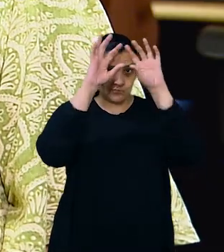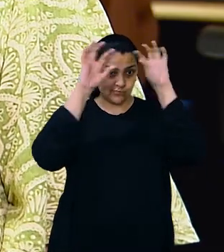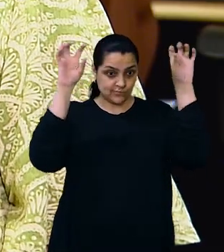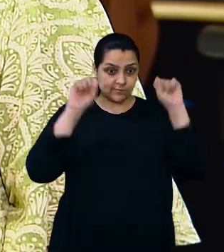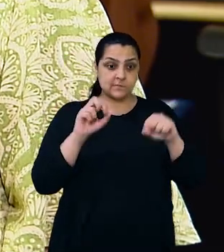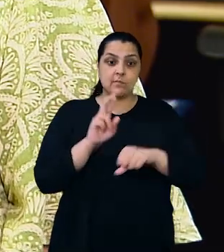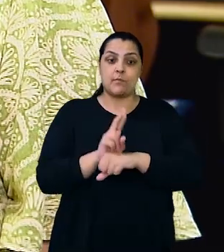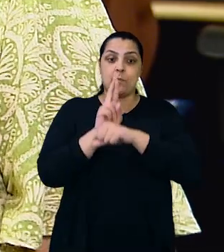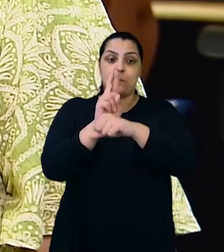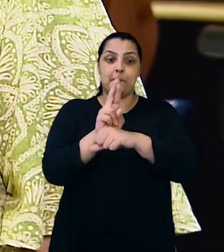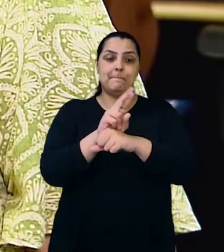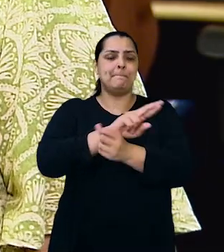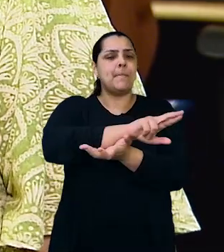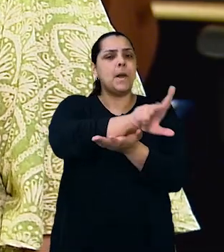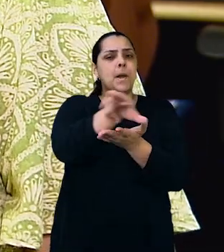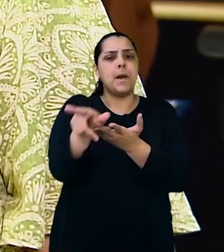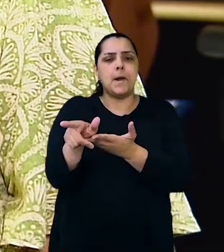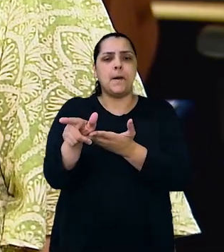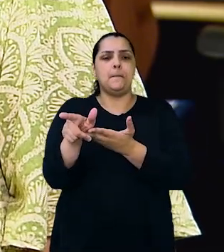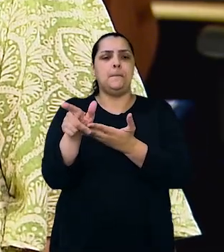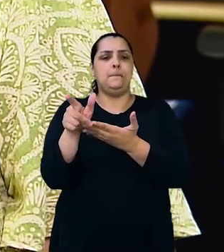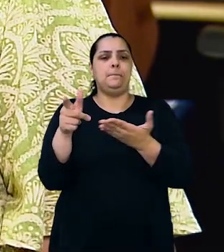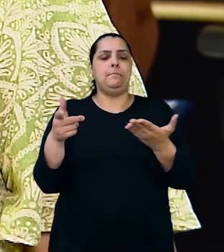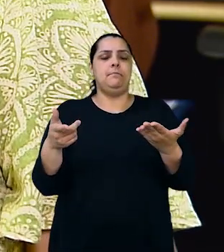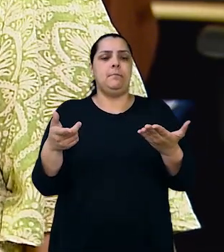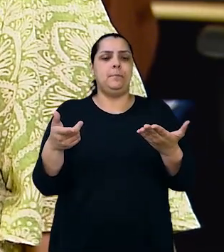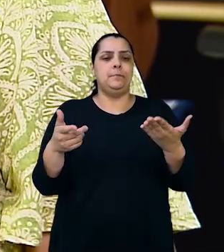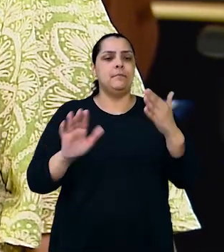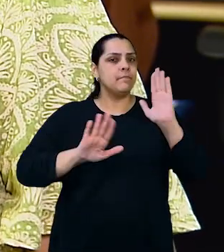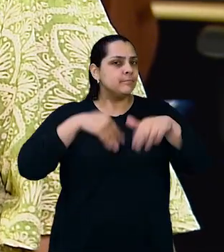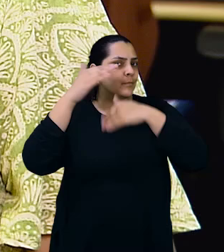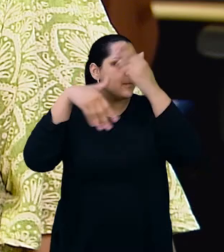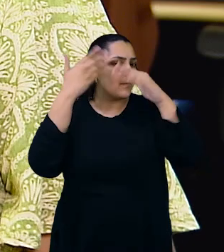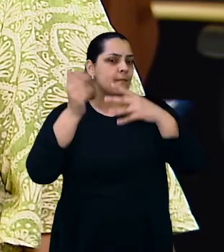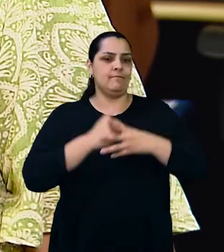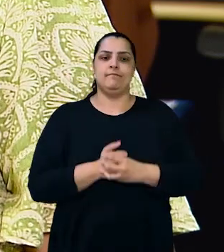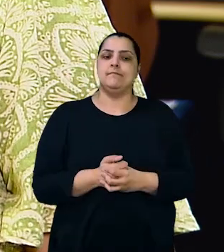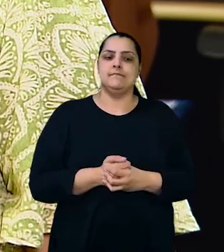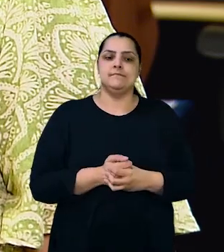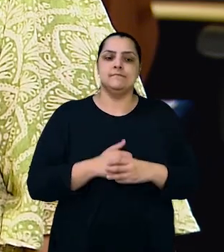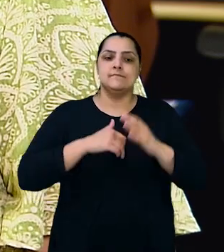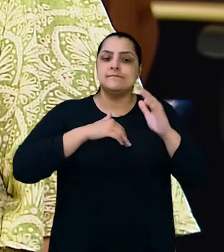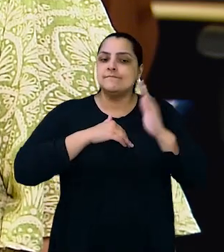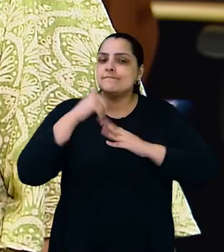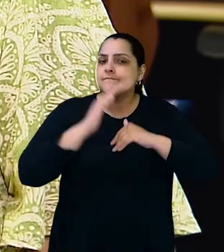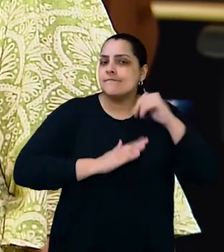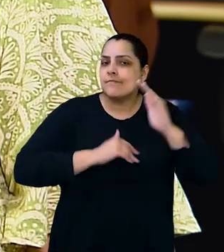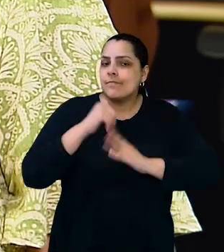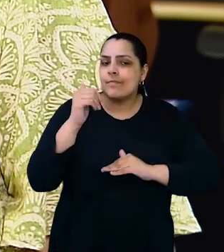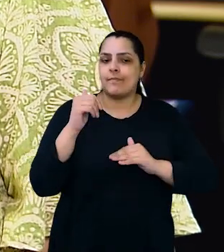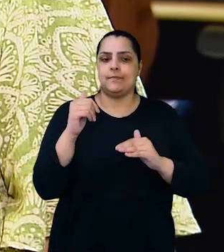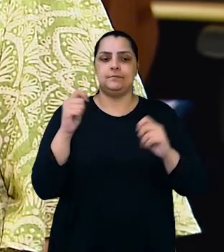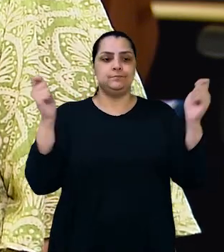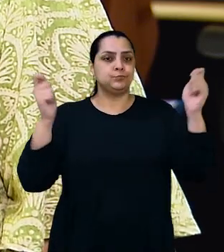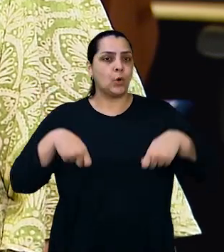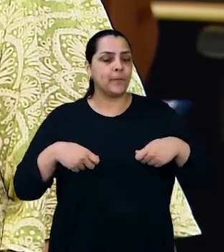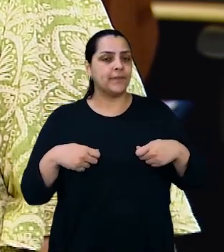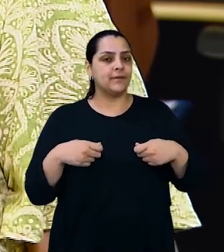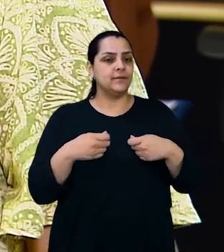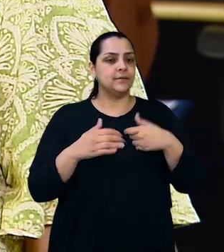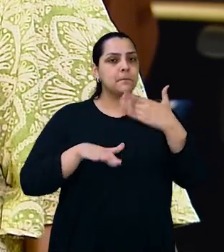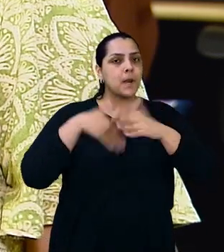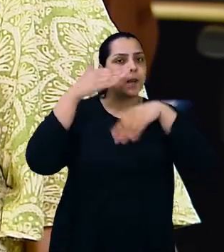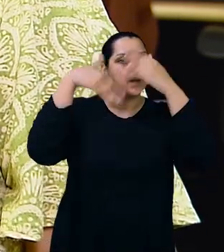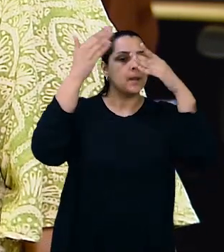tribunal representa uma possibilidade de desenvolvimento das suas habilidades e